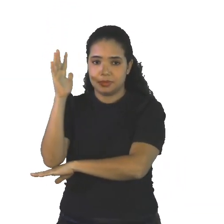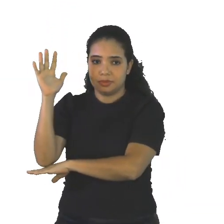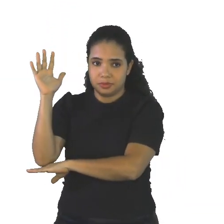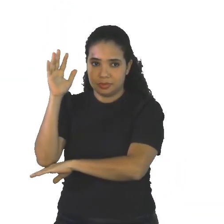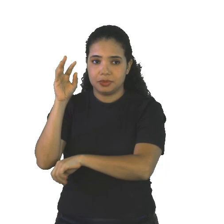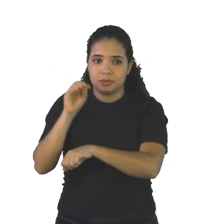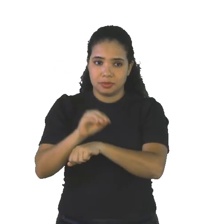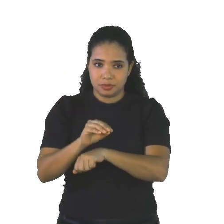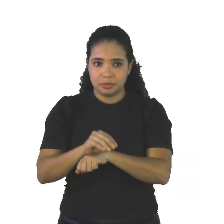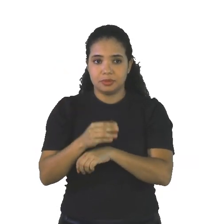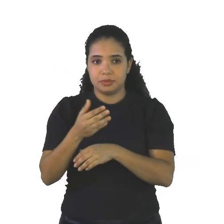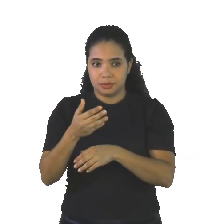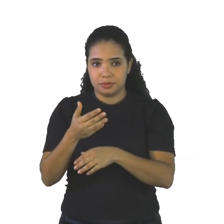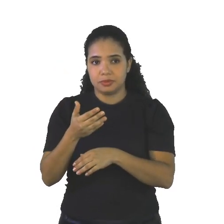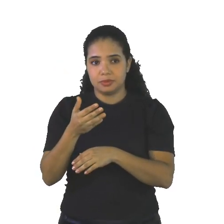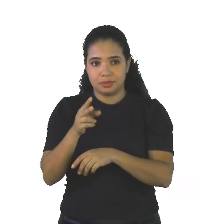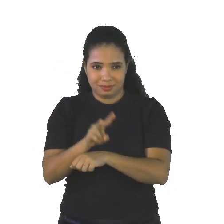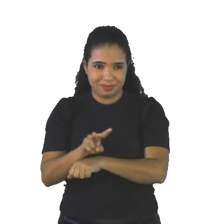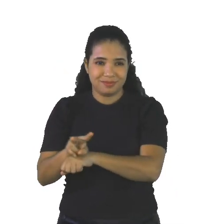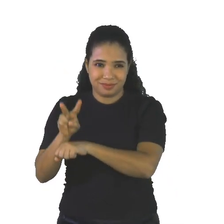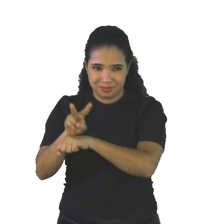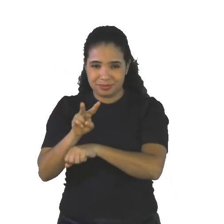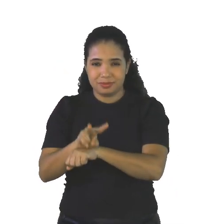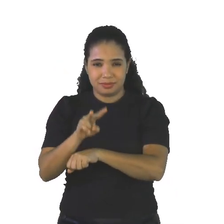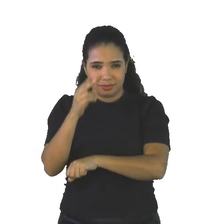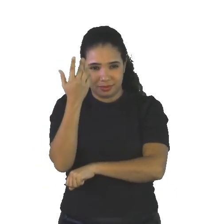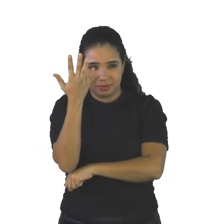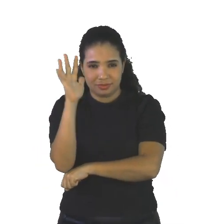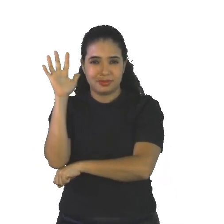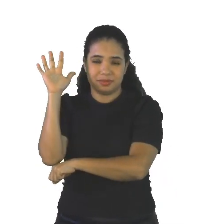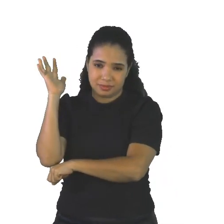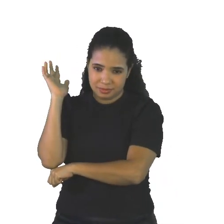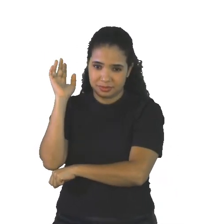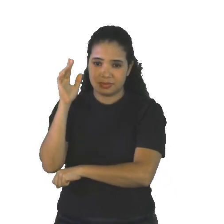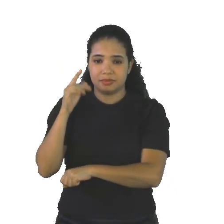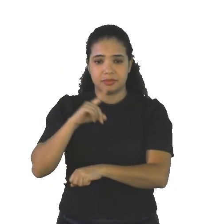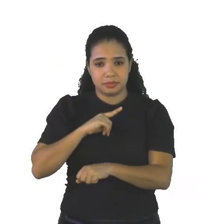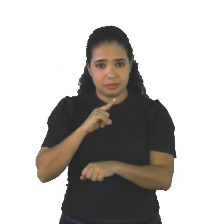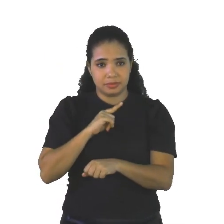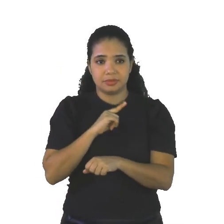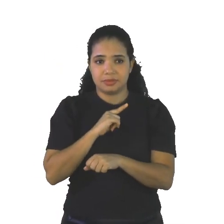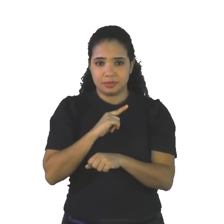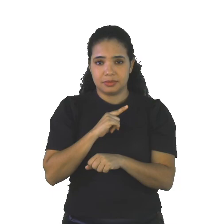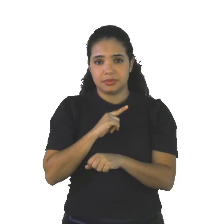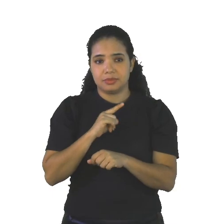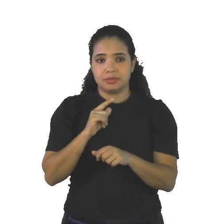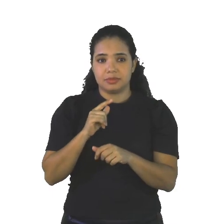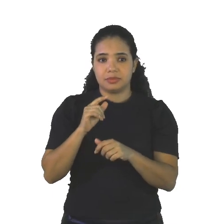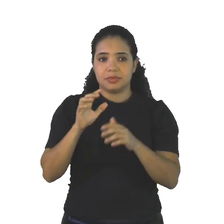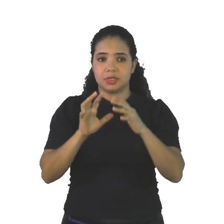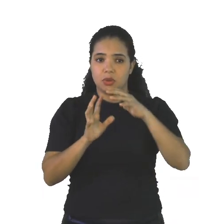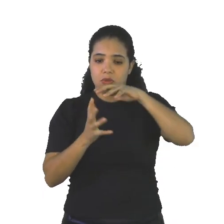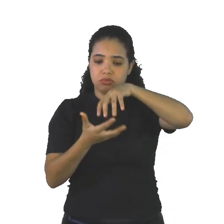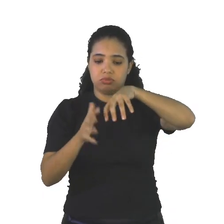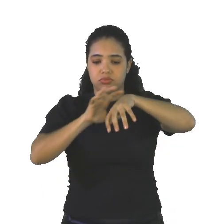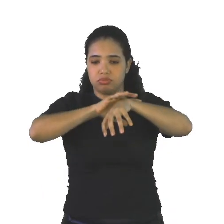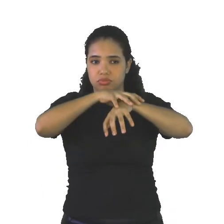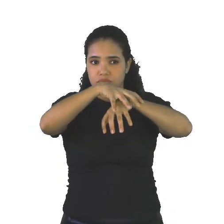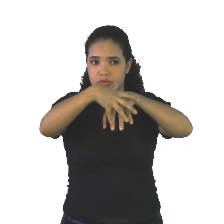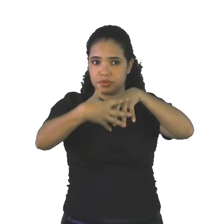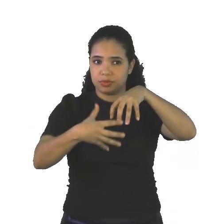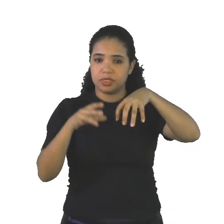a gente sabe que com a preservação das árvores a gente vai ter o quê? Menos efeito estufa, né? O calor vai ficar